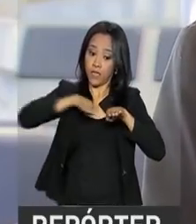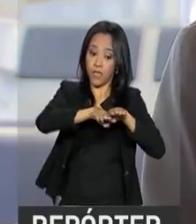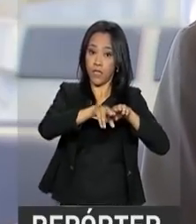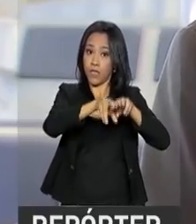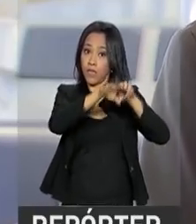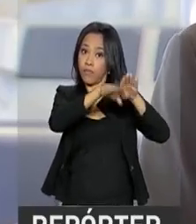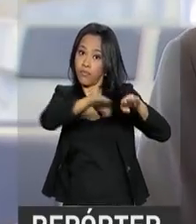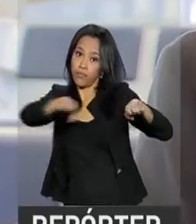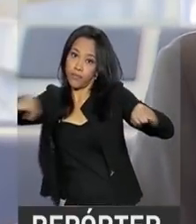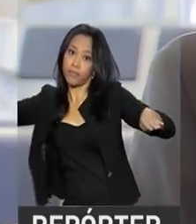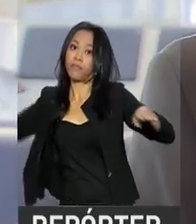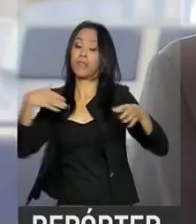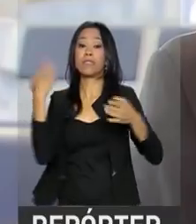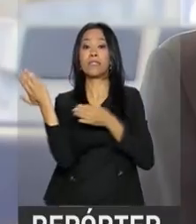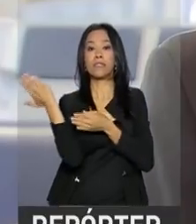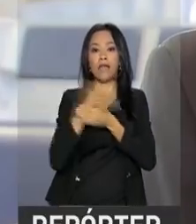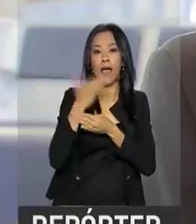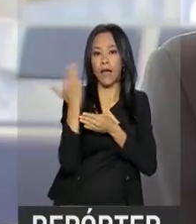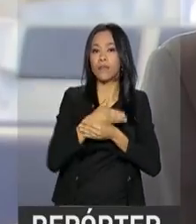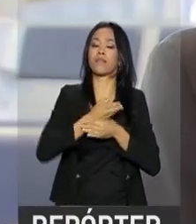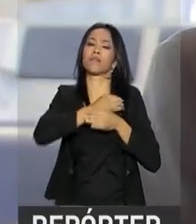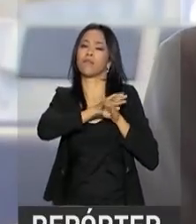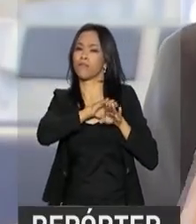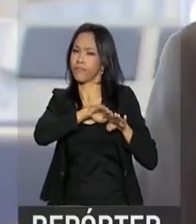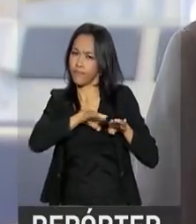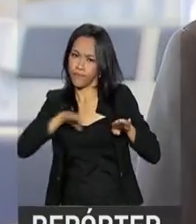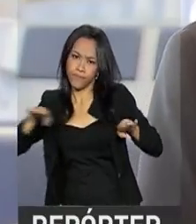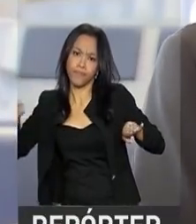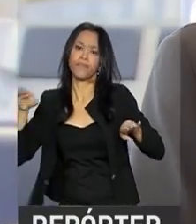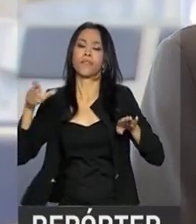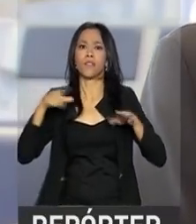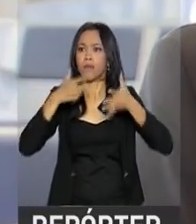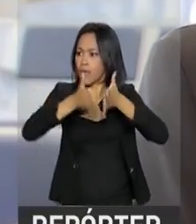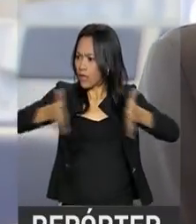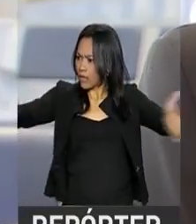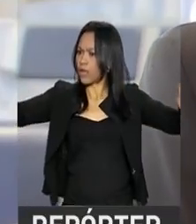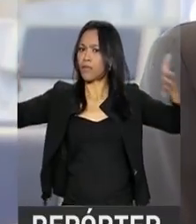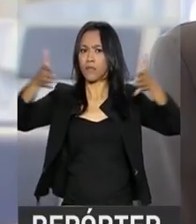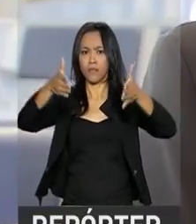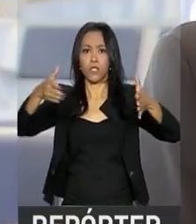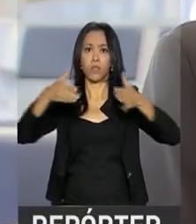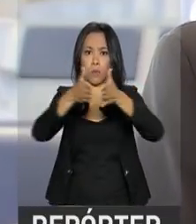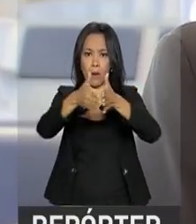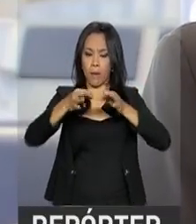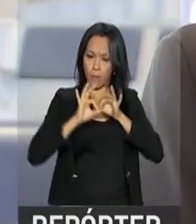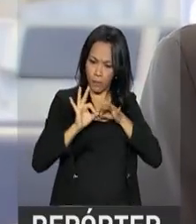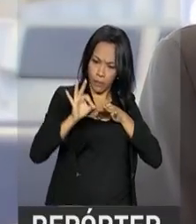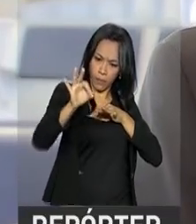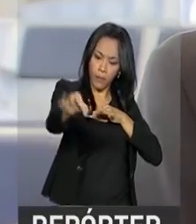para as aeronaves e uma nova pista, né, com uma extensão maior, uma pista de